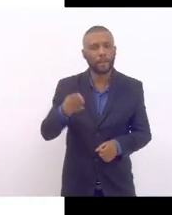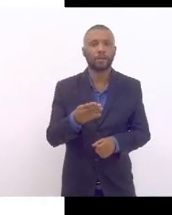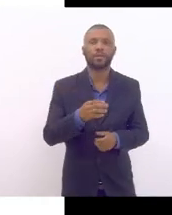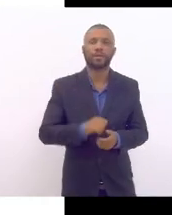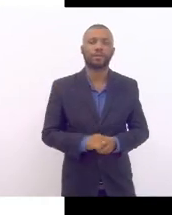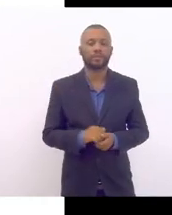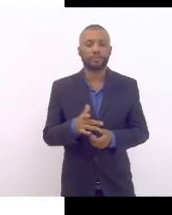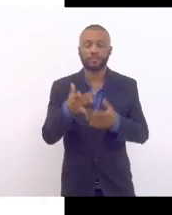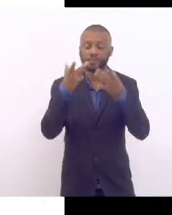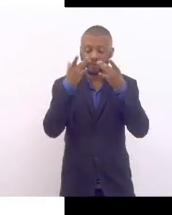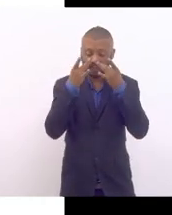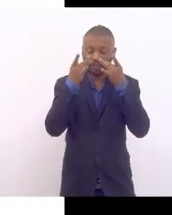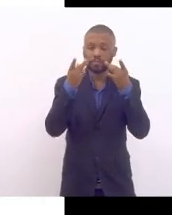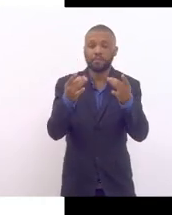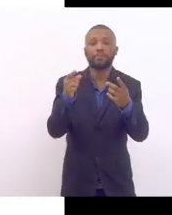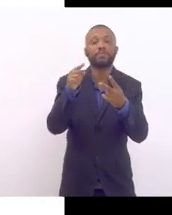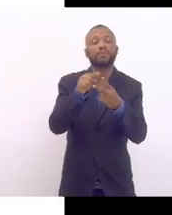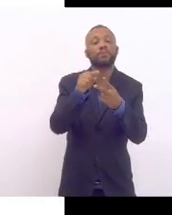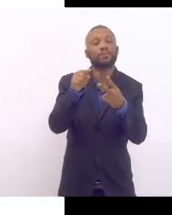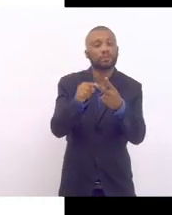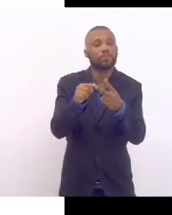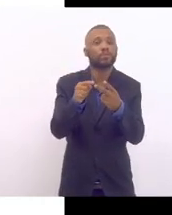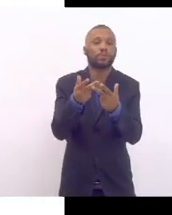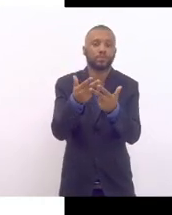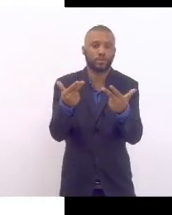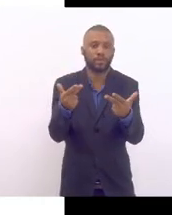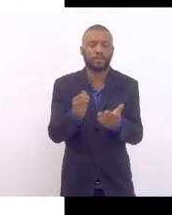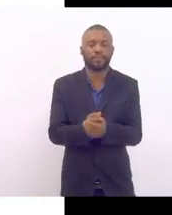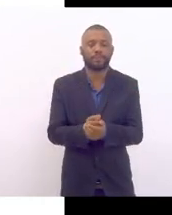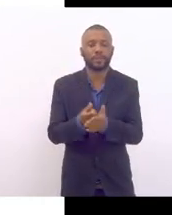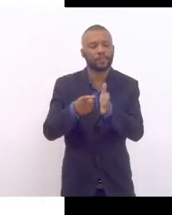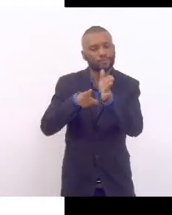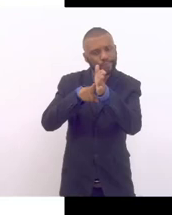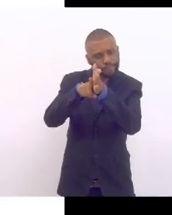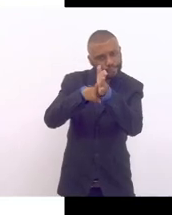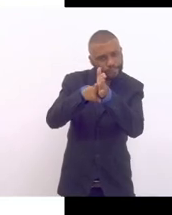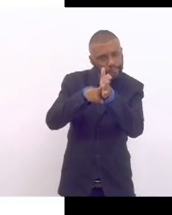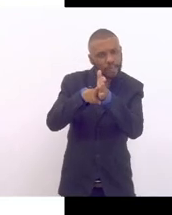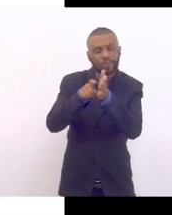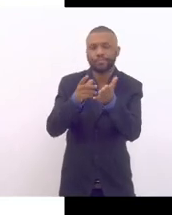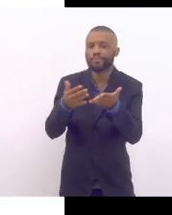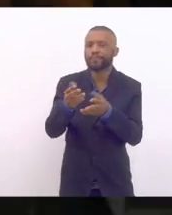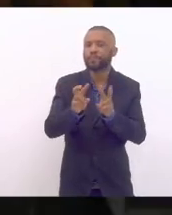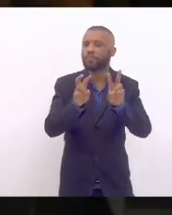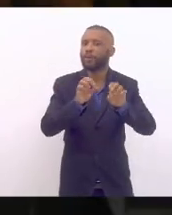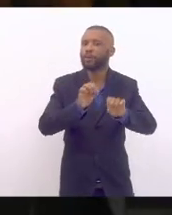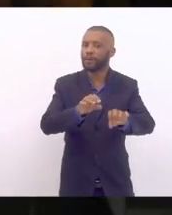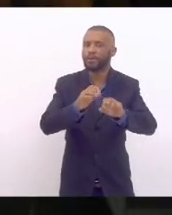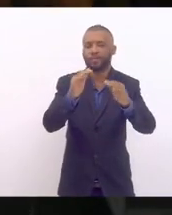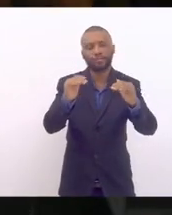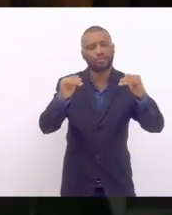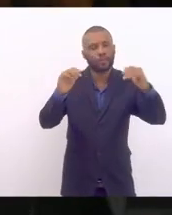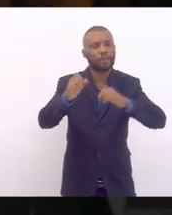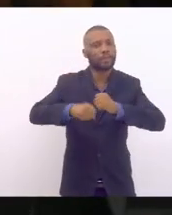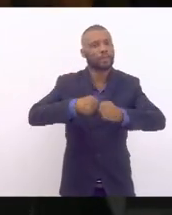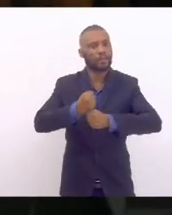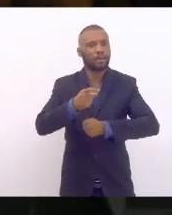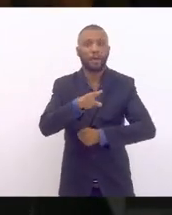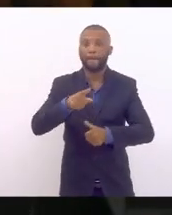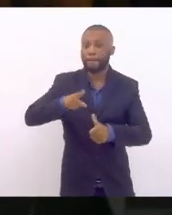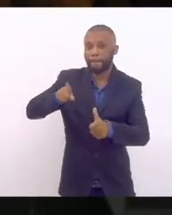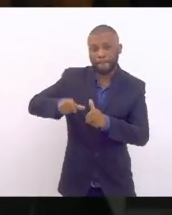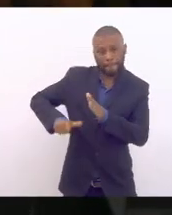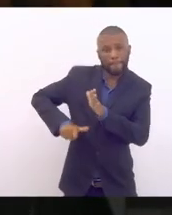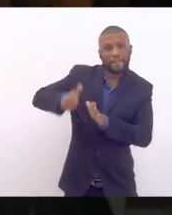quero chamar a atenção para duas questões no Censo do ensino superior desse ano foi a primeira vez